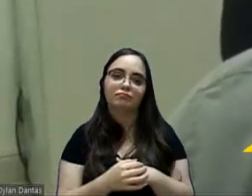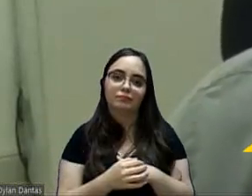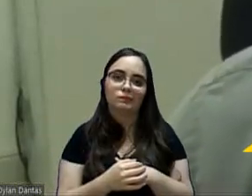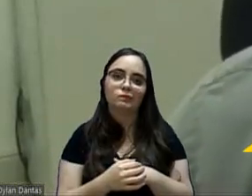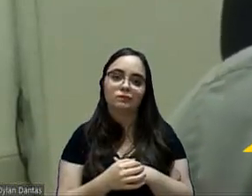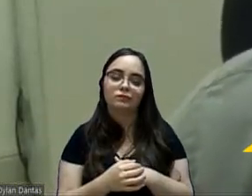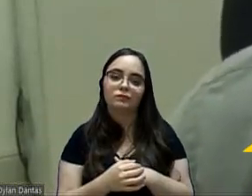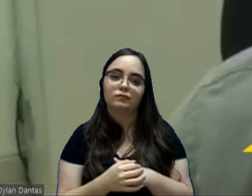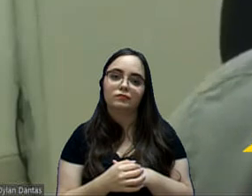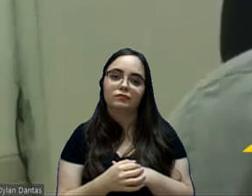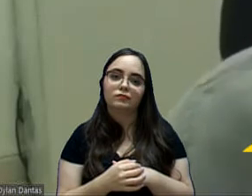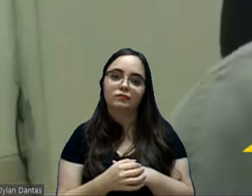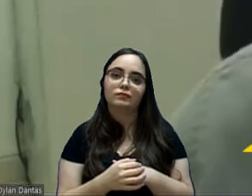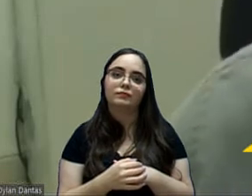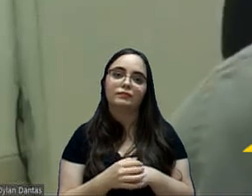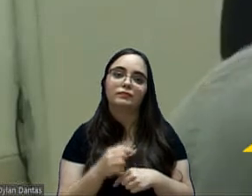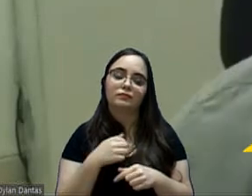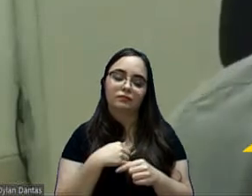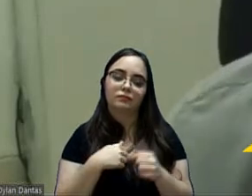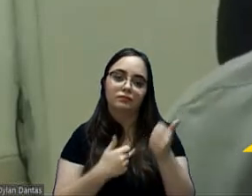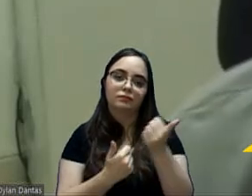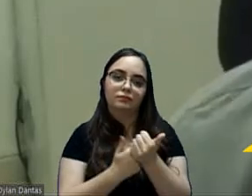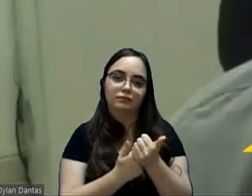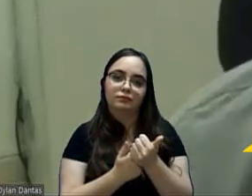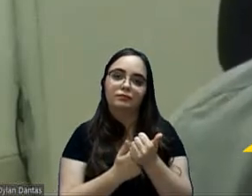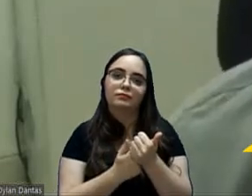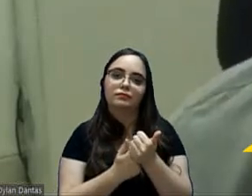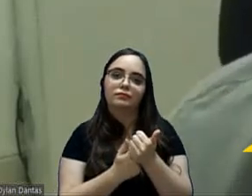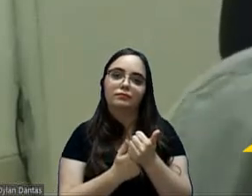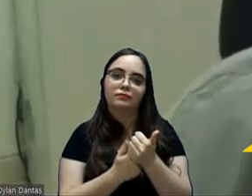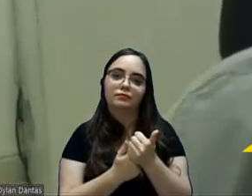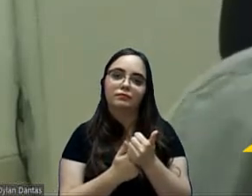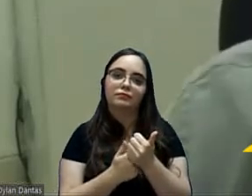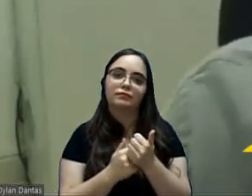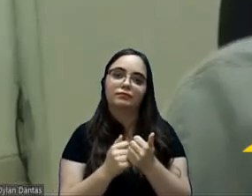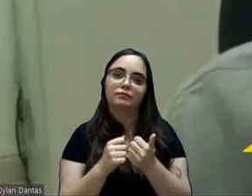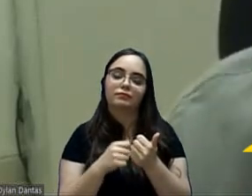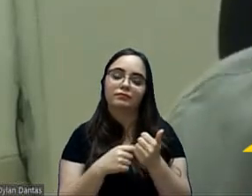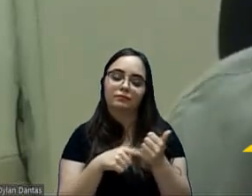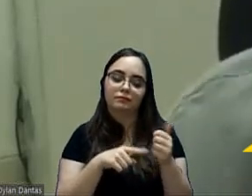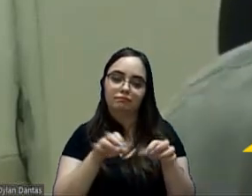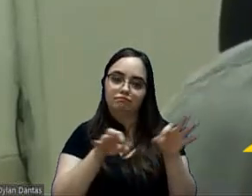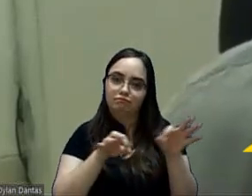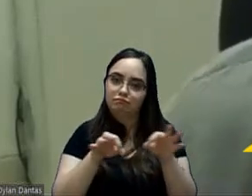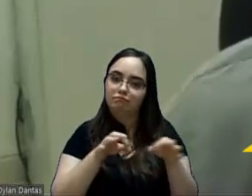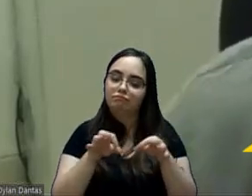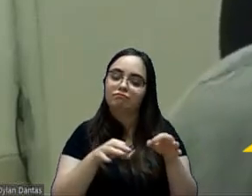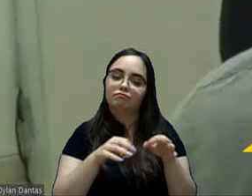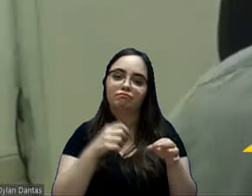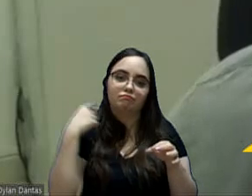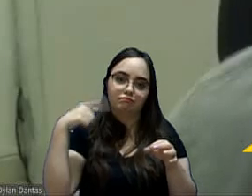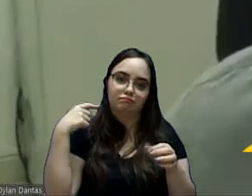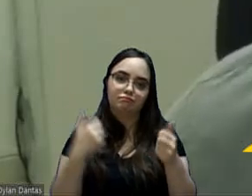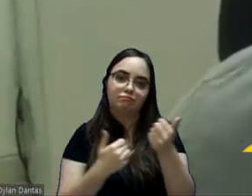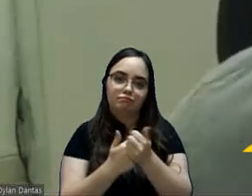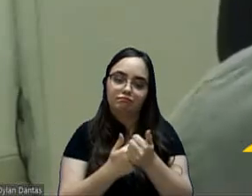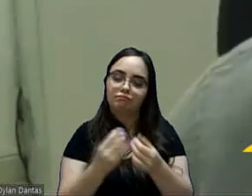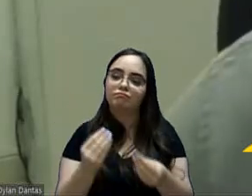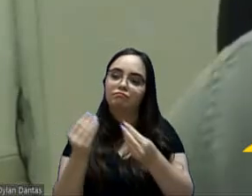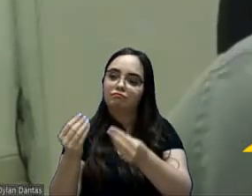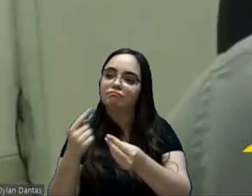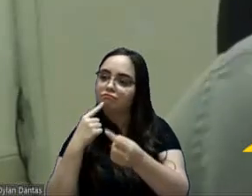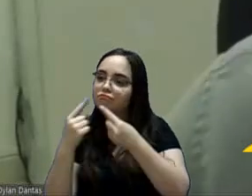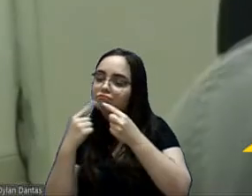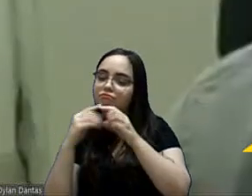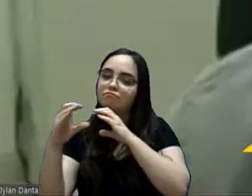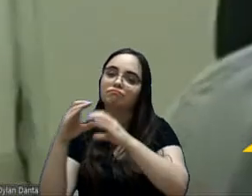o meu jurídico, o meu assessor aqui, fez um arrazoado para levar, para conversar. Isso é bom, isso mostra a democracia que